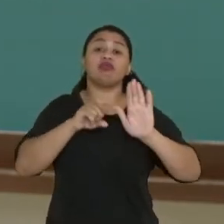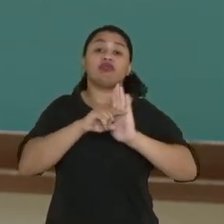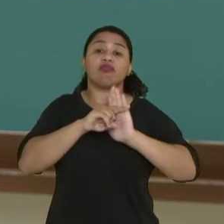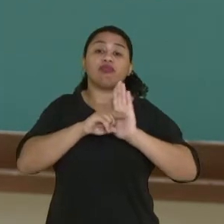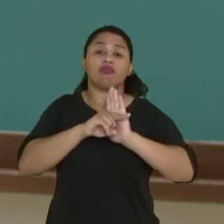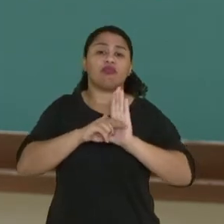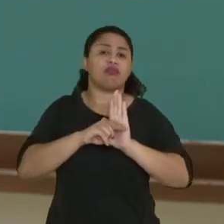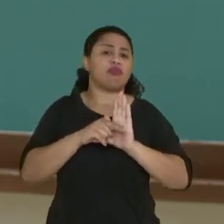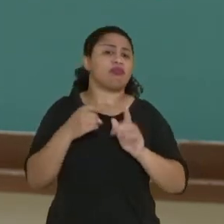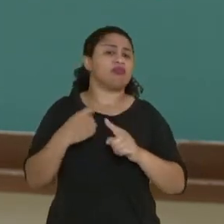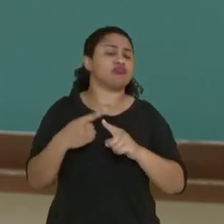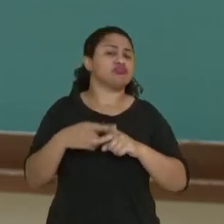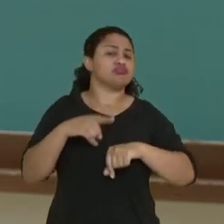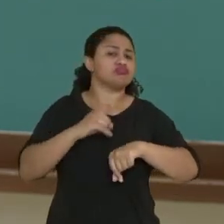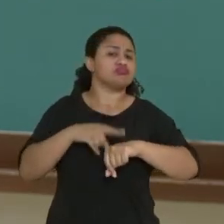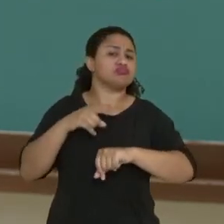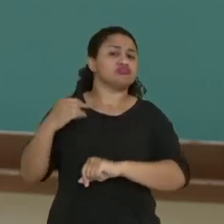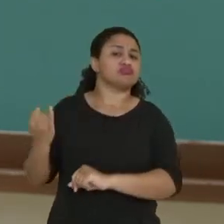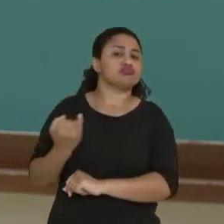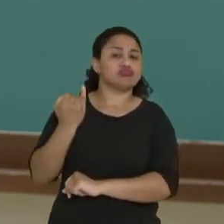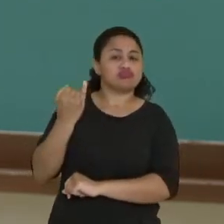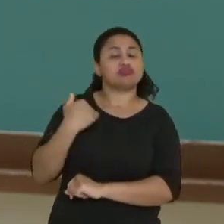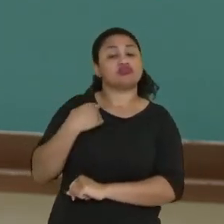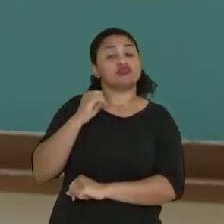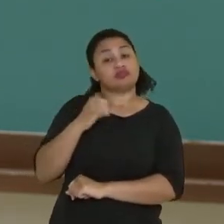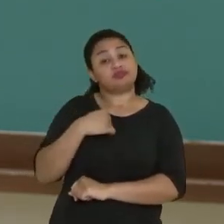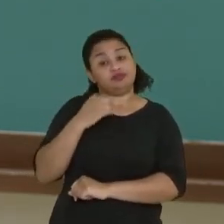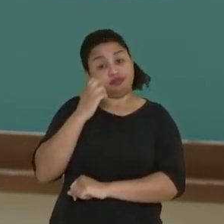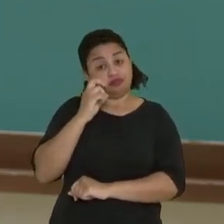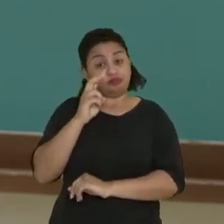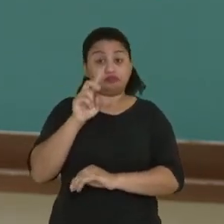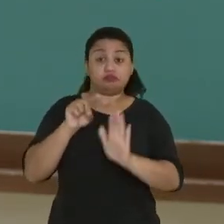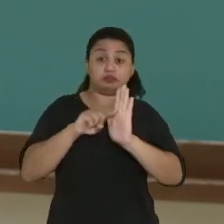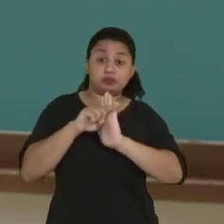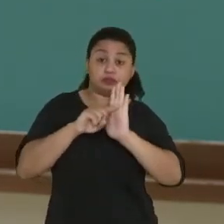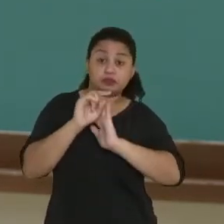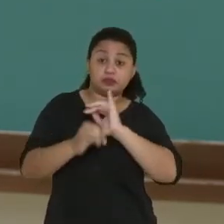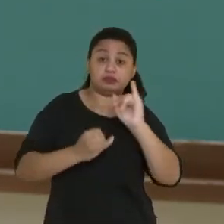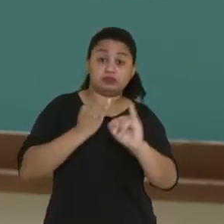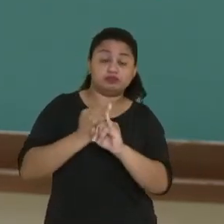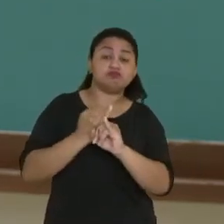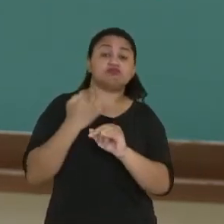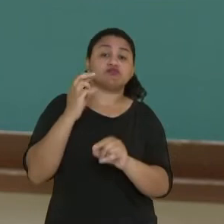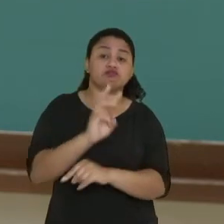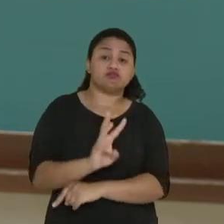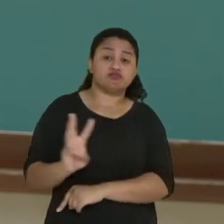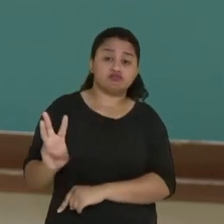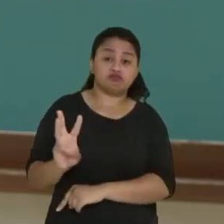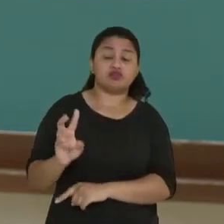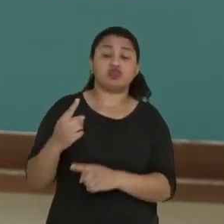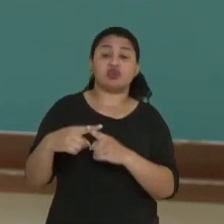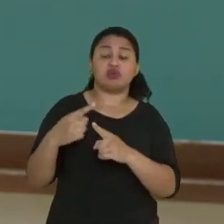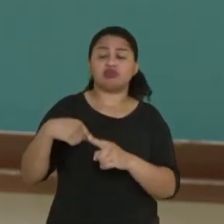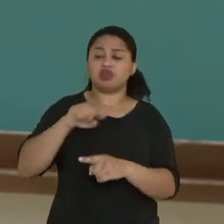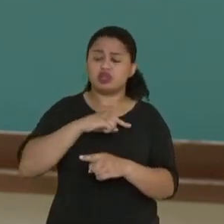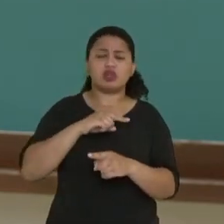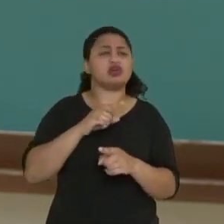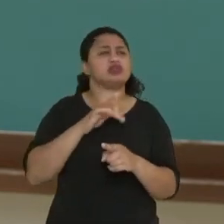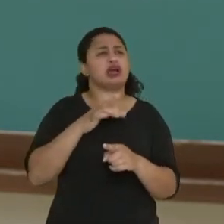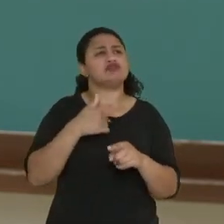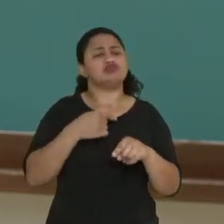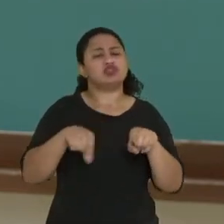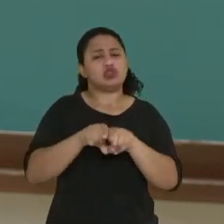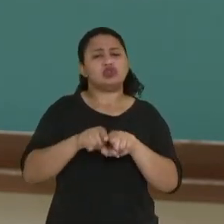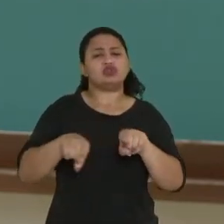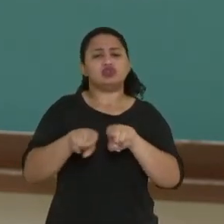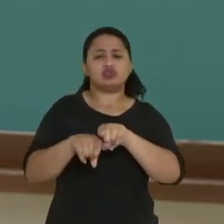é importante quando nós vemos algo na internet? Porque nós muitas vezes acessamos várias vezes,